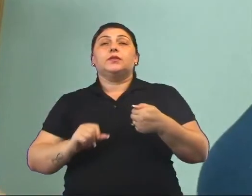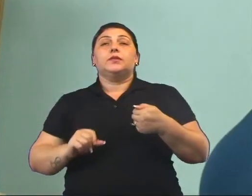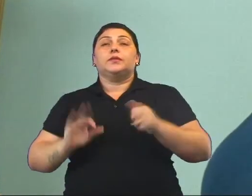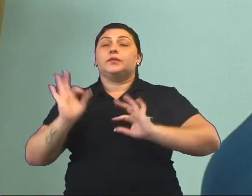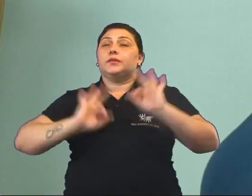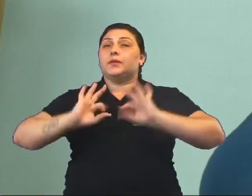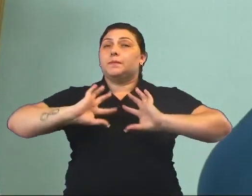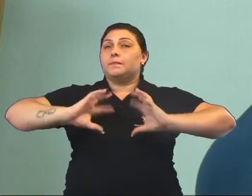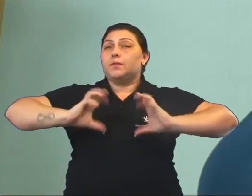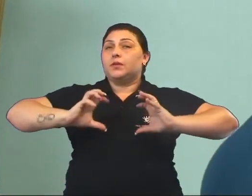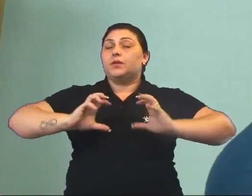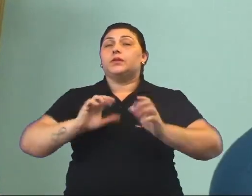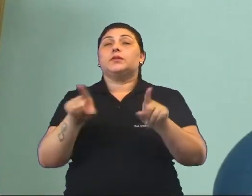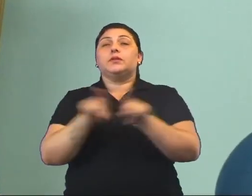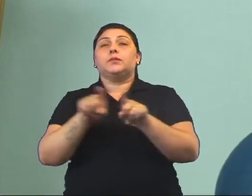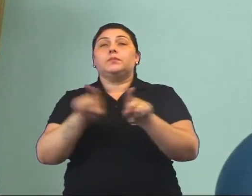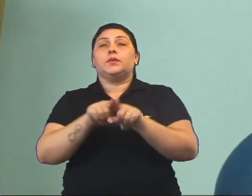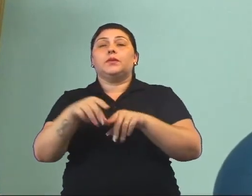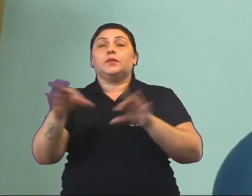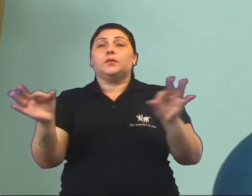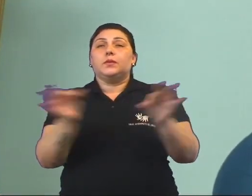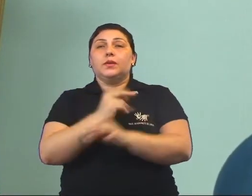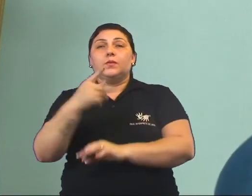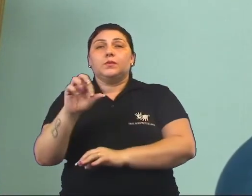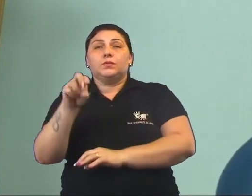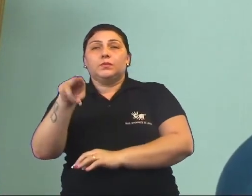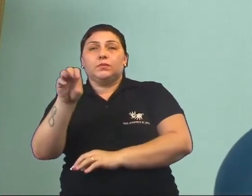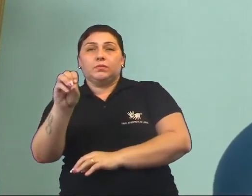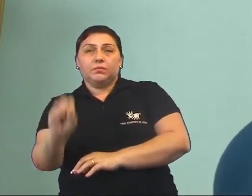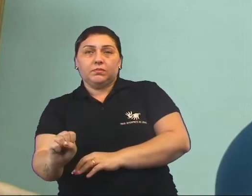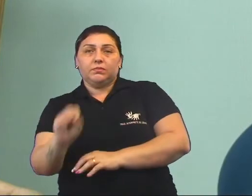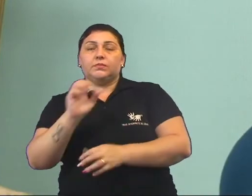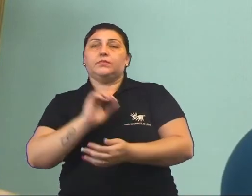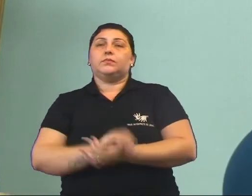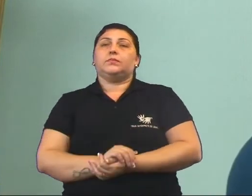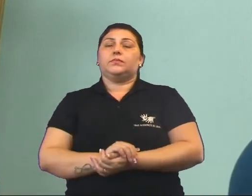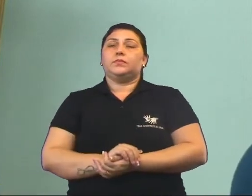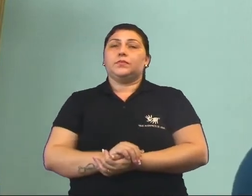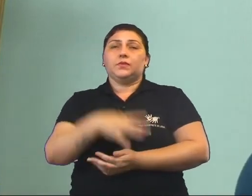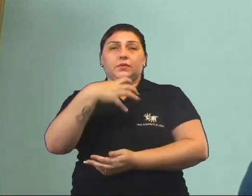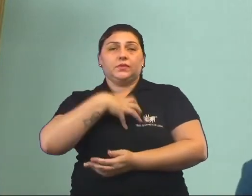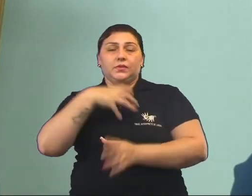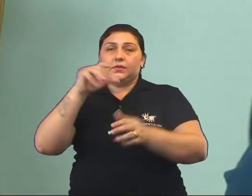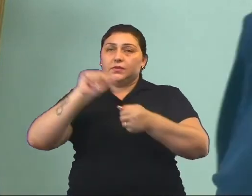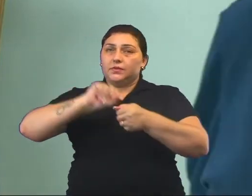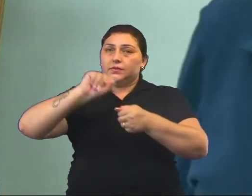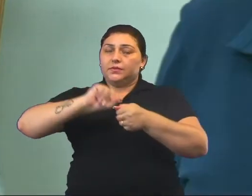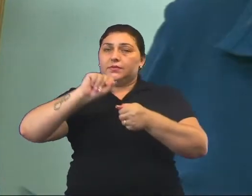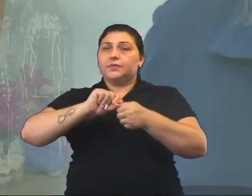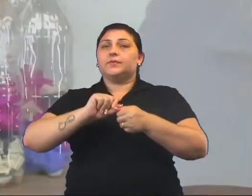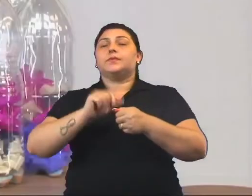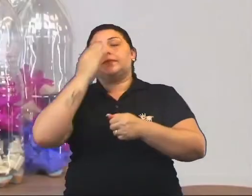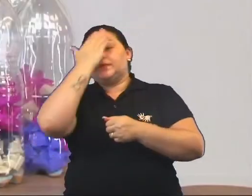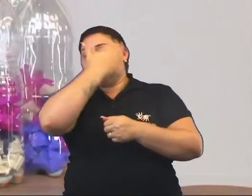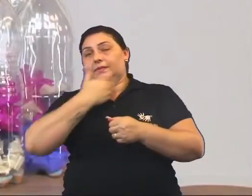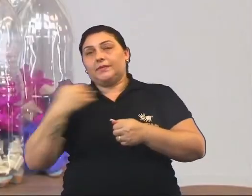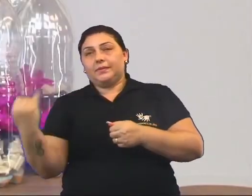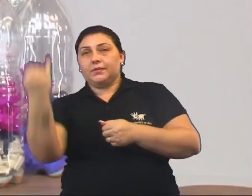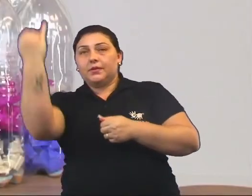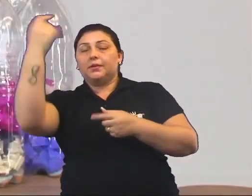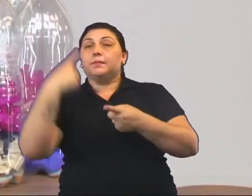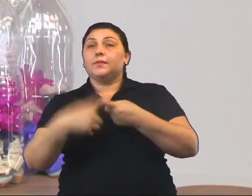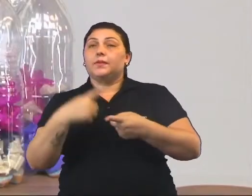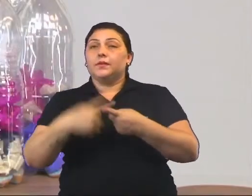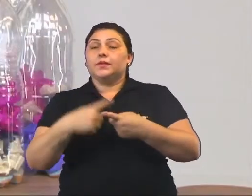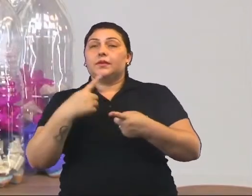modo de fazer a bolinha e como preparar os pinos. O modo de fazer, ele é muito importante, por